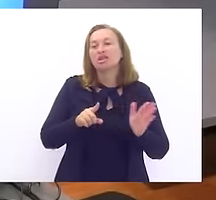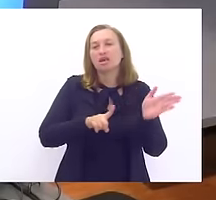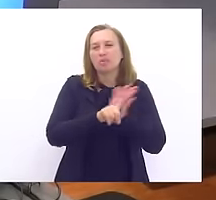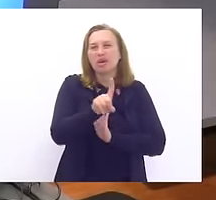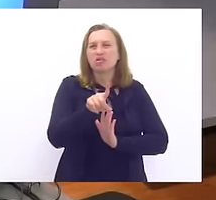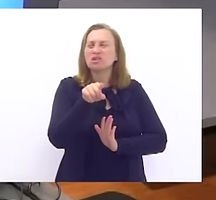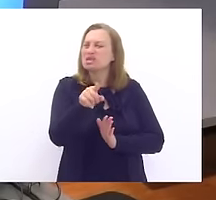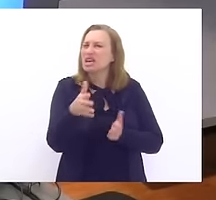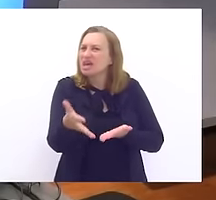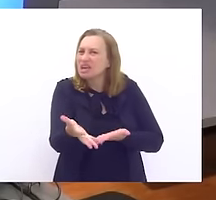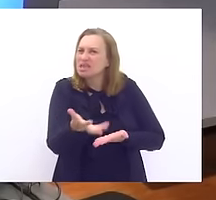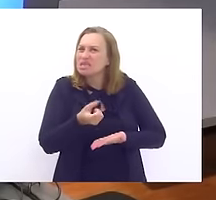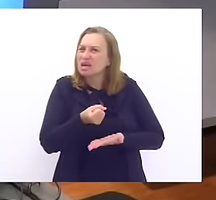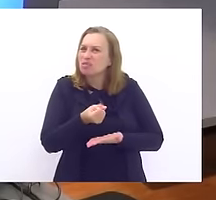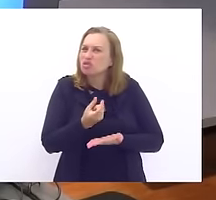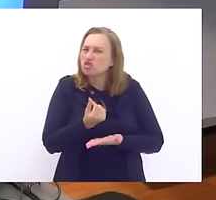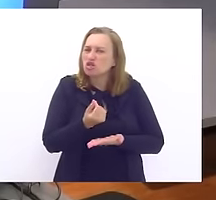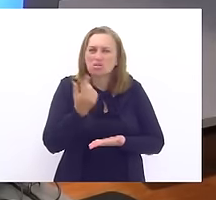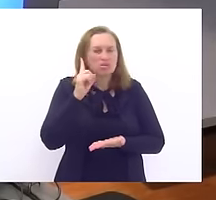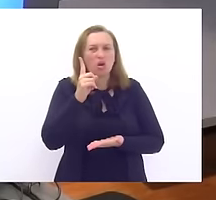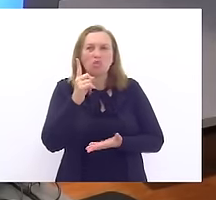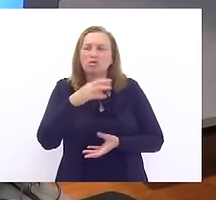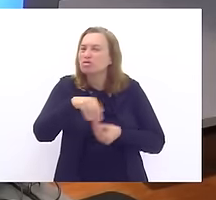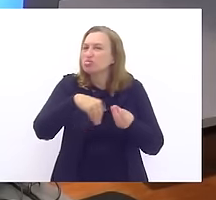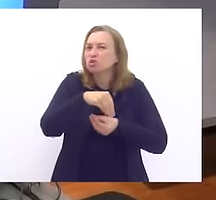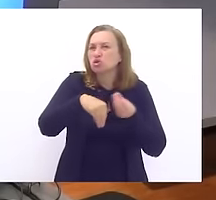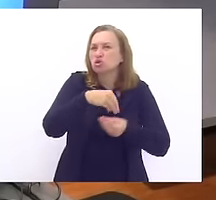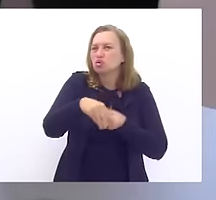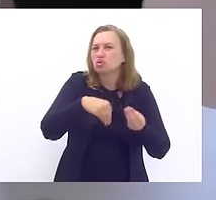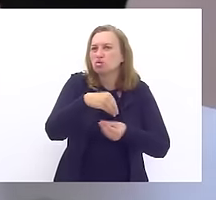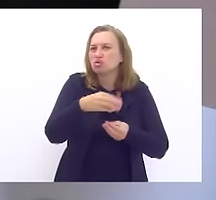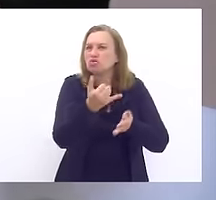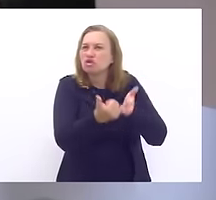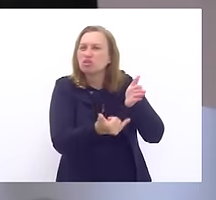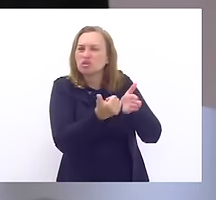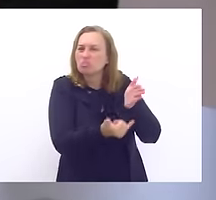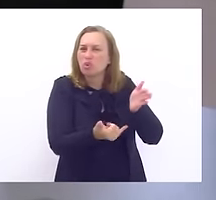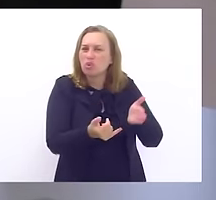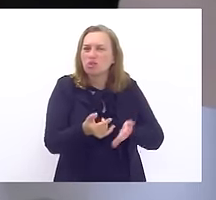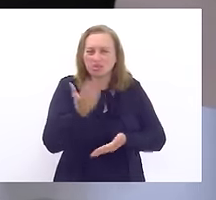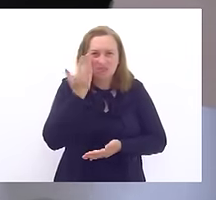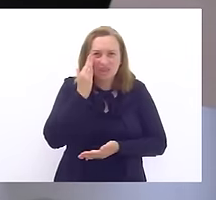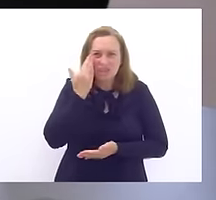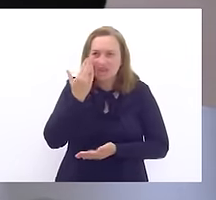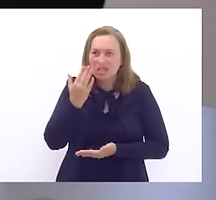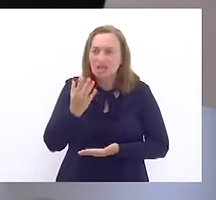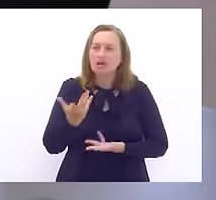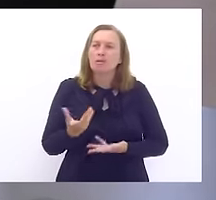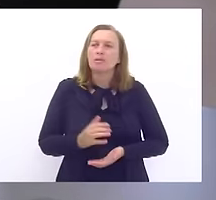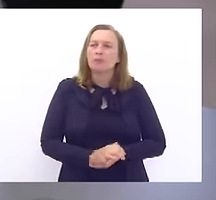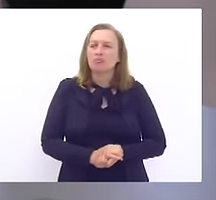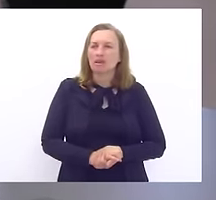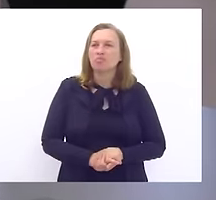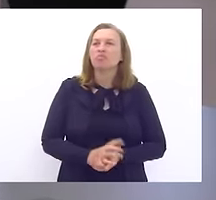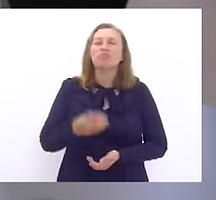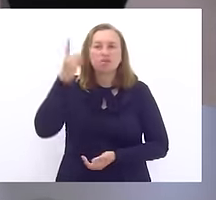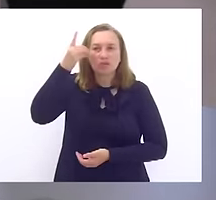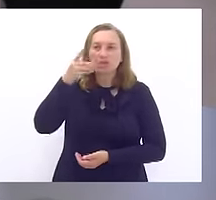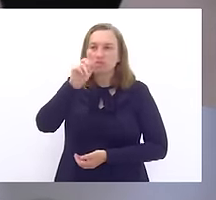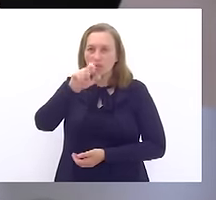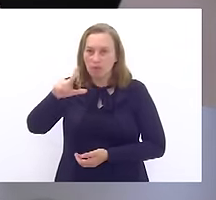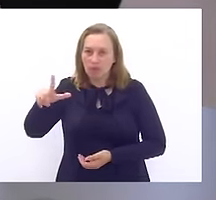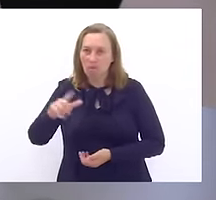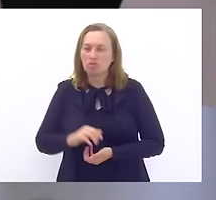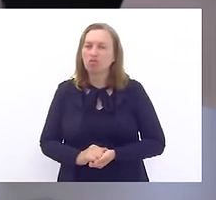recebe o dinheiro não sabe da onde vem dinheiro não se mistura com dinheiro dos impostos deputados você entende ele é um dinheiro que é o seguinte Deputado por Bel